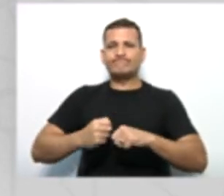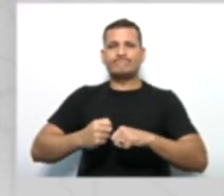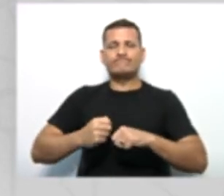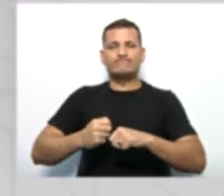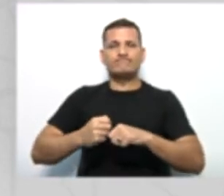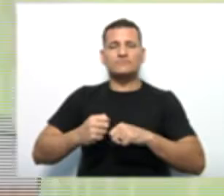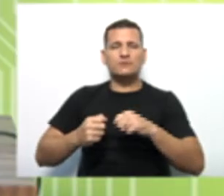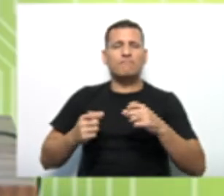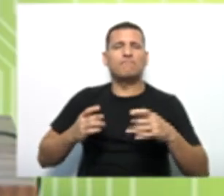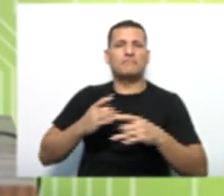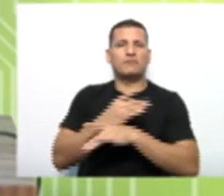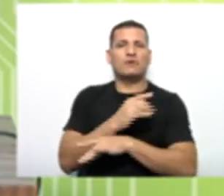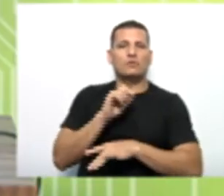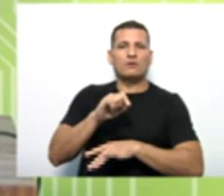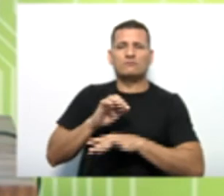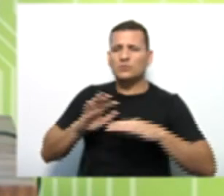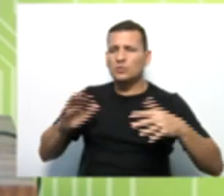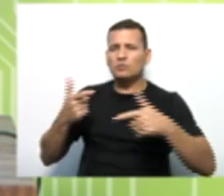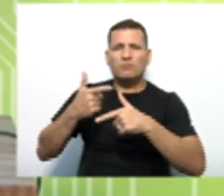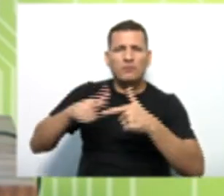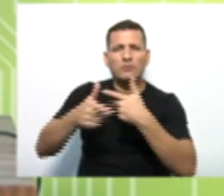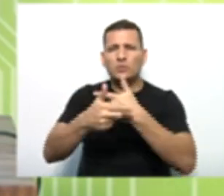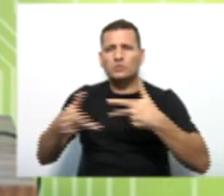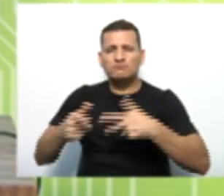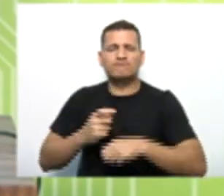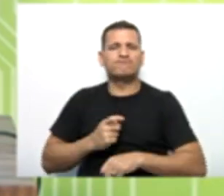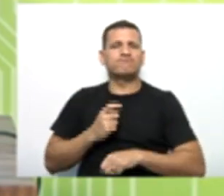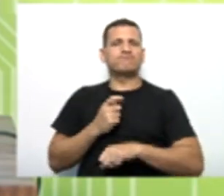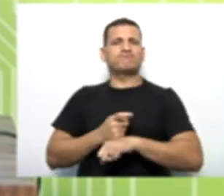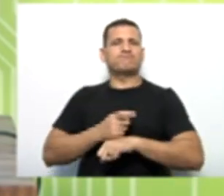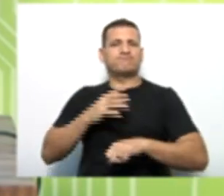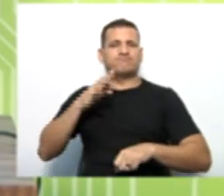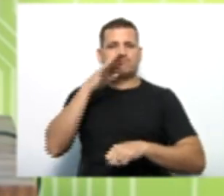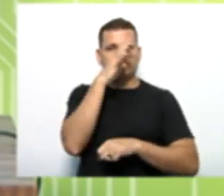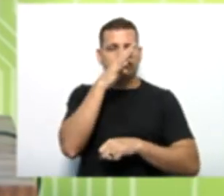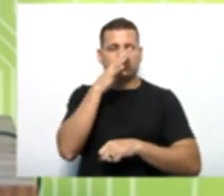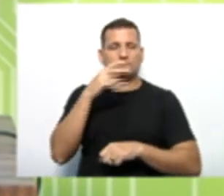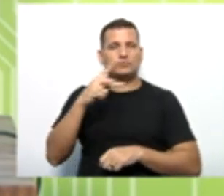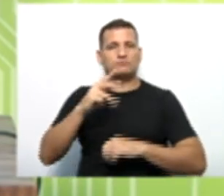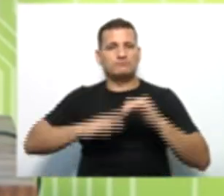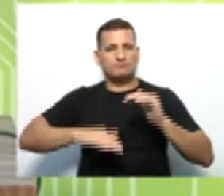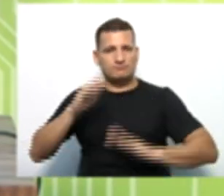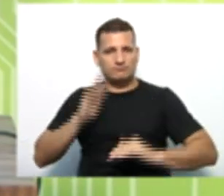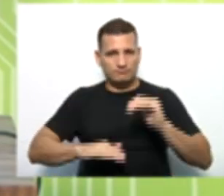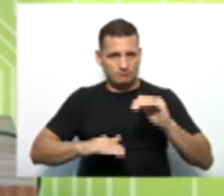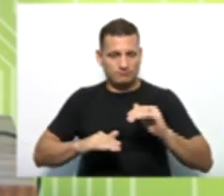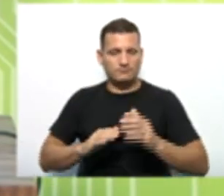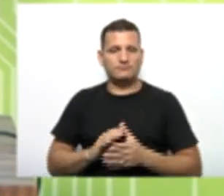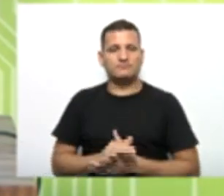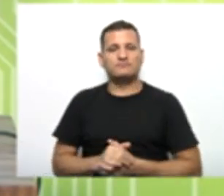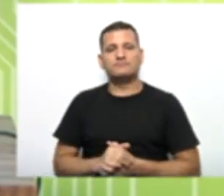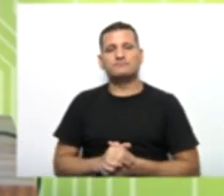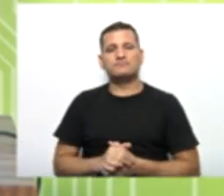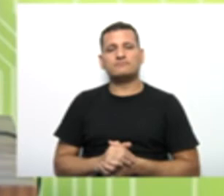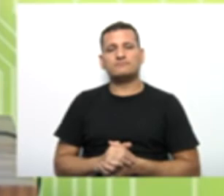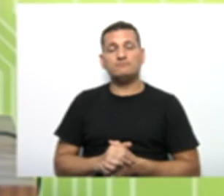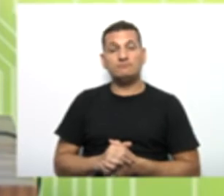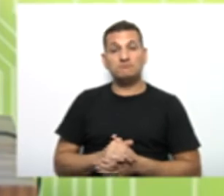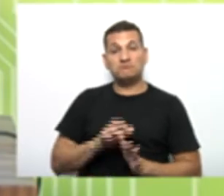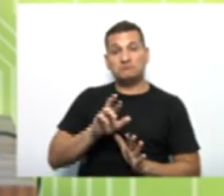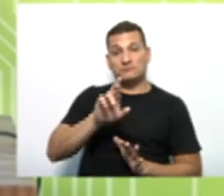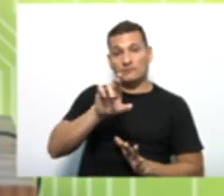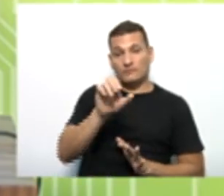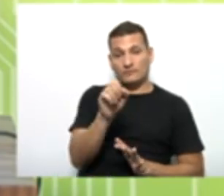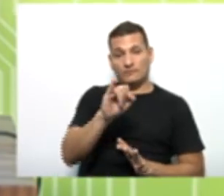as adversidades e dificuldades que ele possa enfrentar no exercício da sua profissão, das suas atribuições. A resiliência